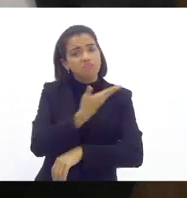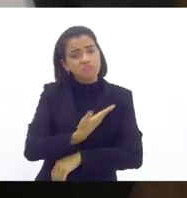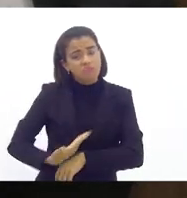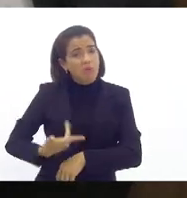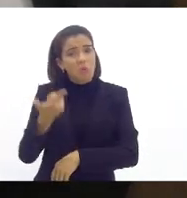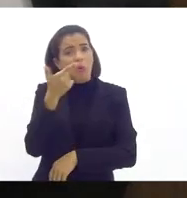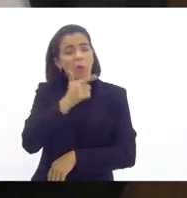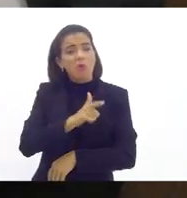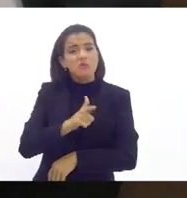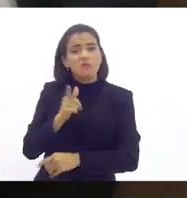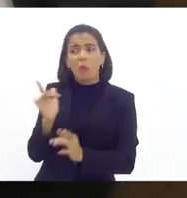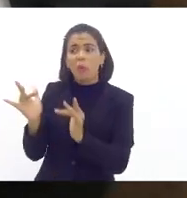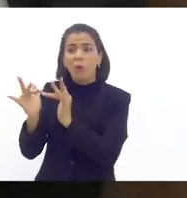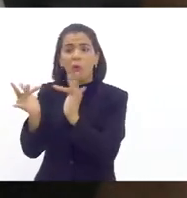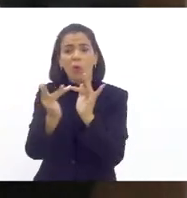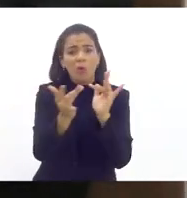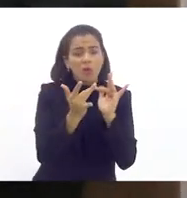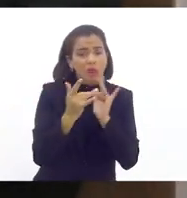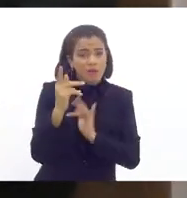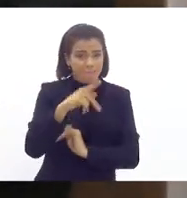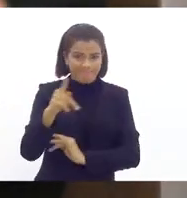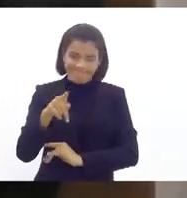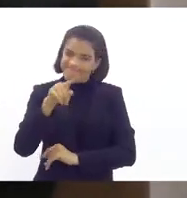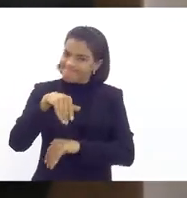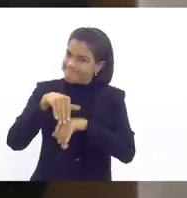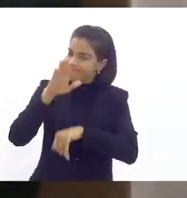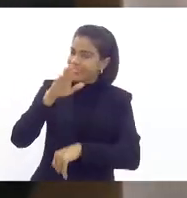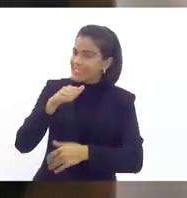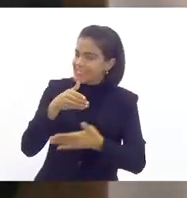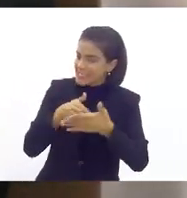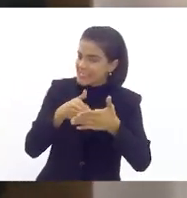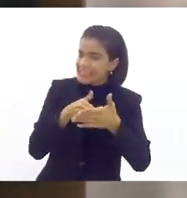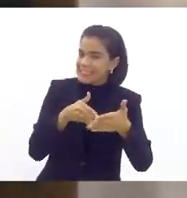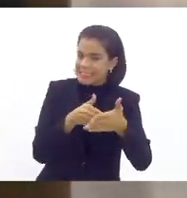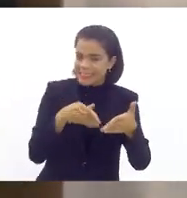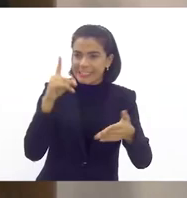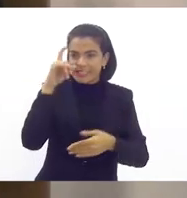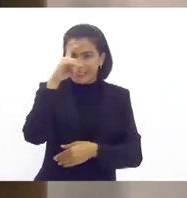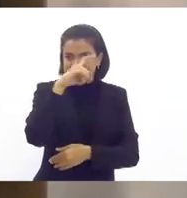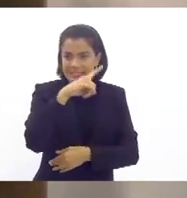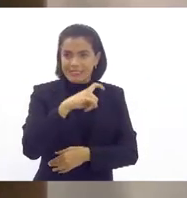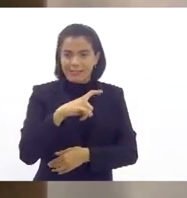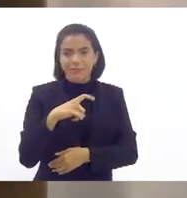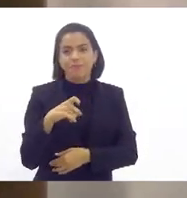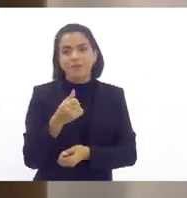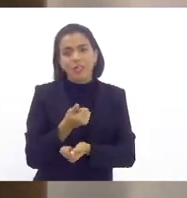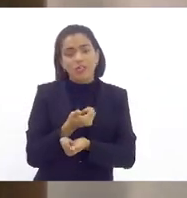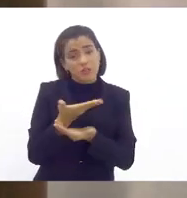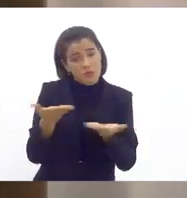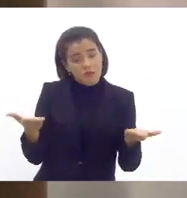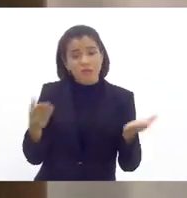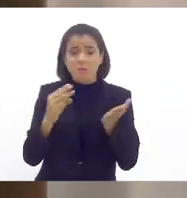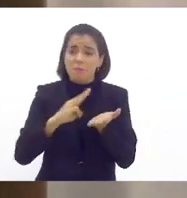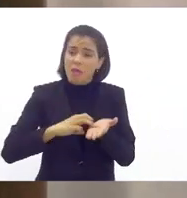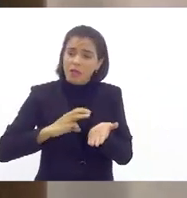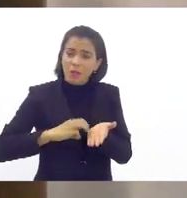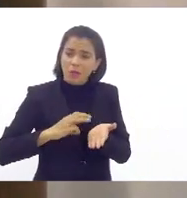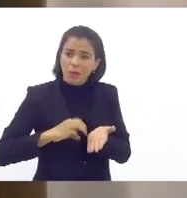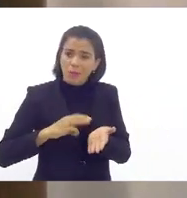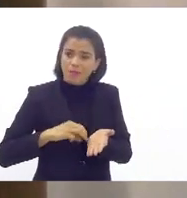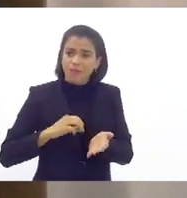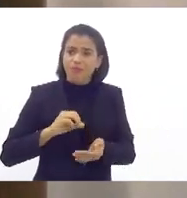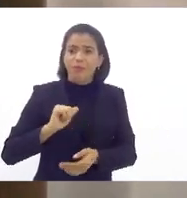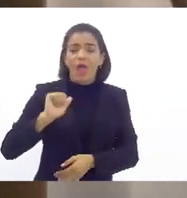conseguiu chegar nos professores. Essa foi a nossa maior dificuldade. Então, acho que a gente se oferece aqui como projeto, como metodologia, é arroba rola